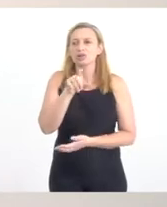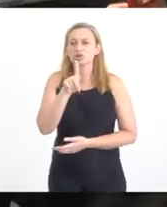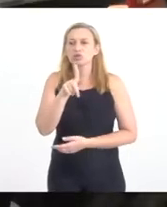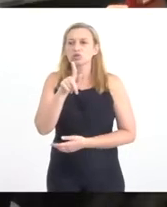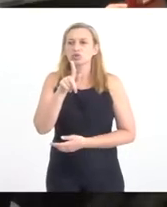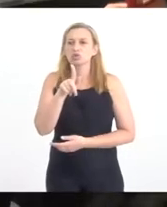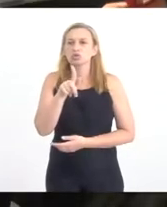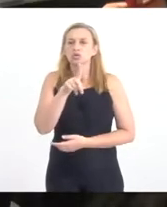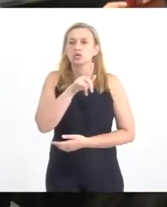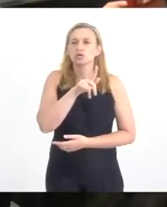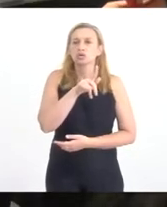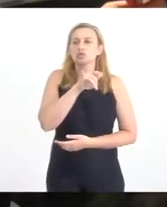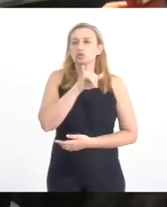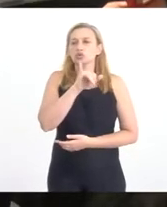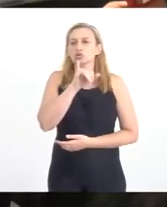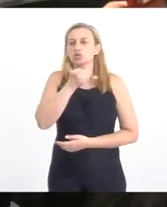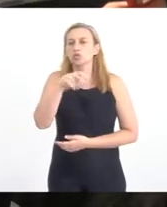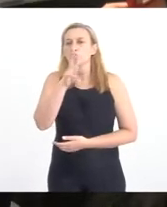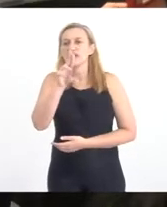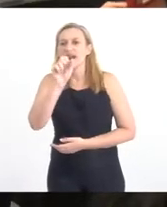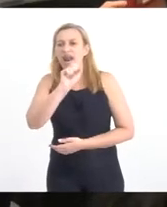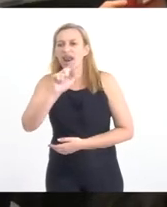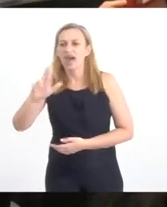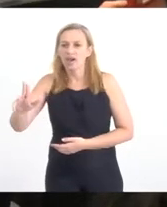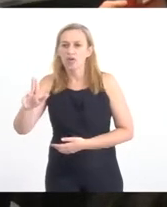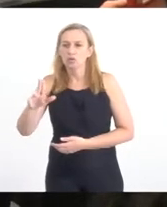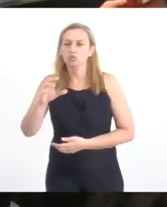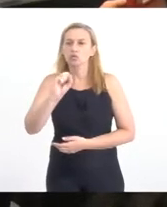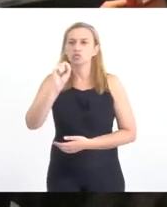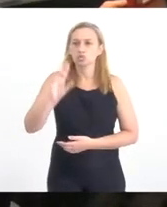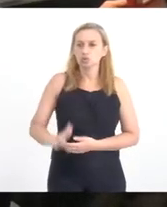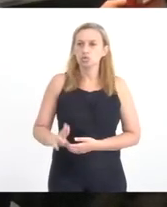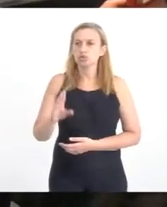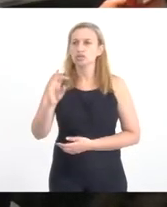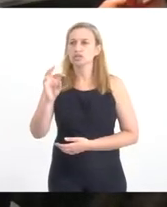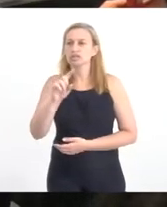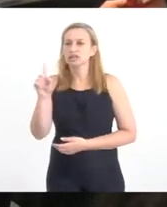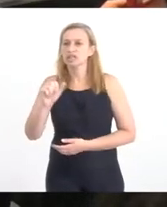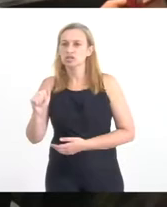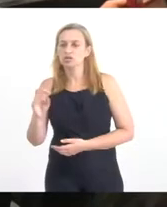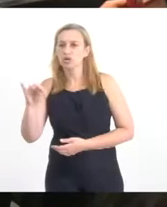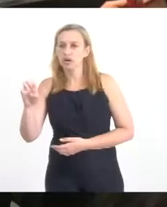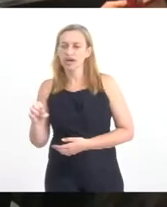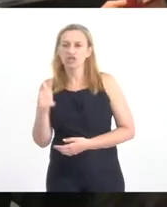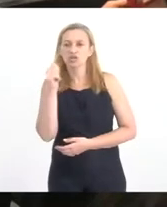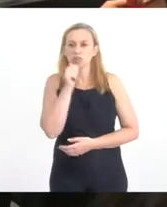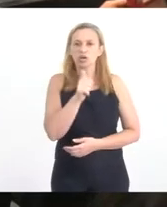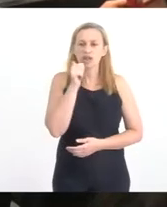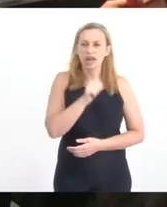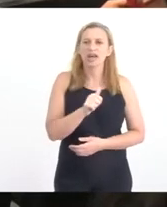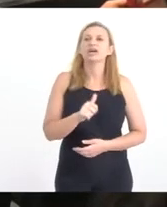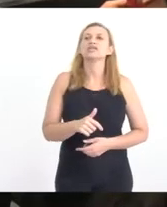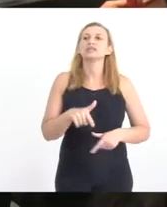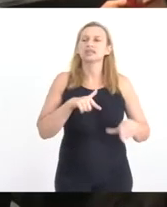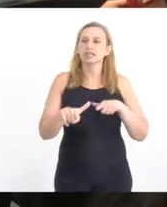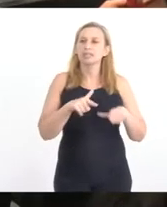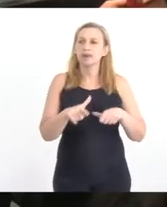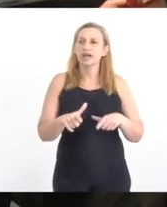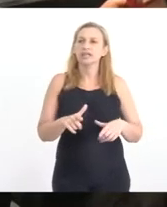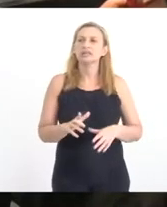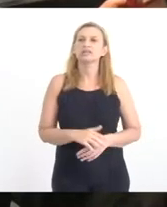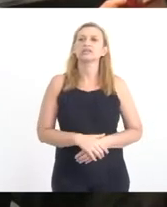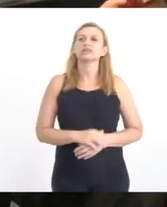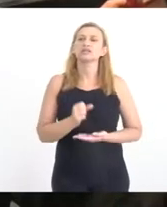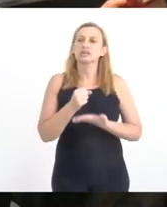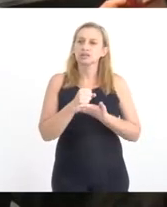Sul e tem um trabalho essencial na zona oeste do em Janeiro com mulheres mulheres que que trabalham também